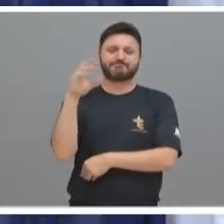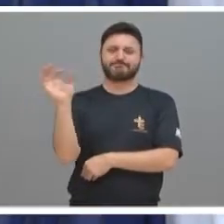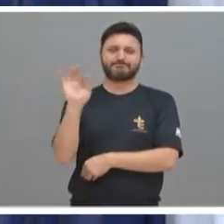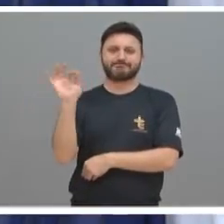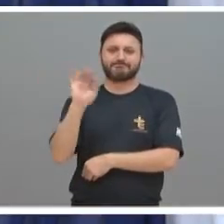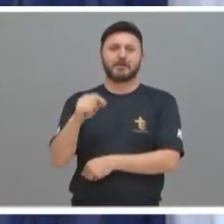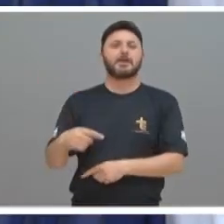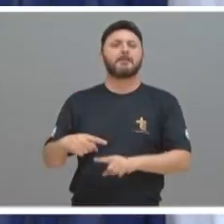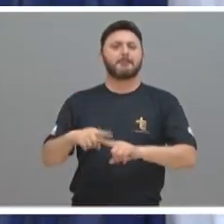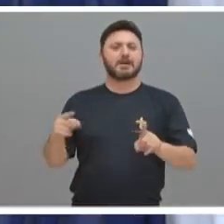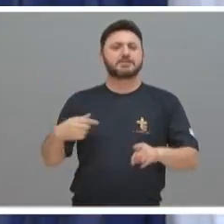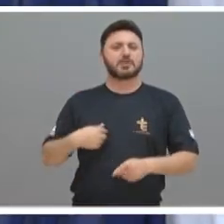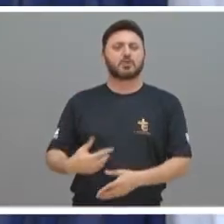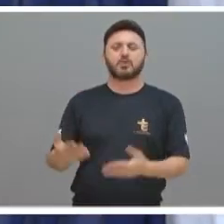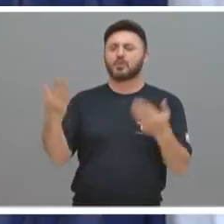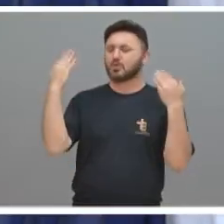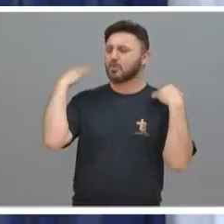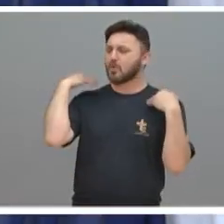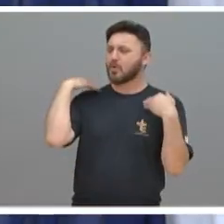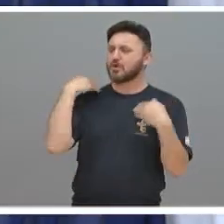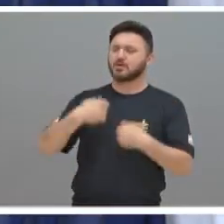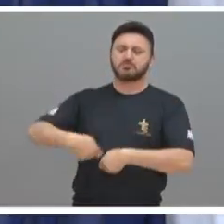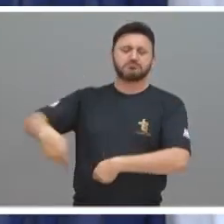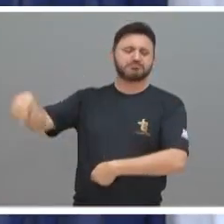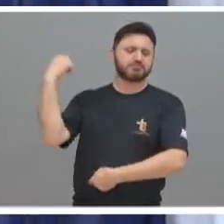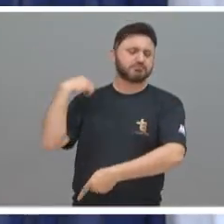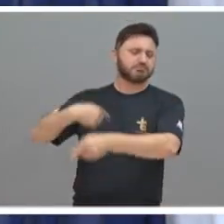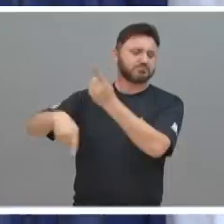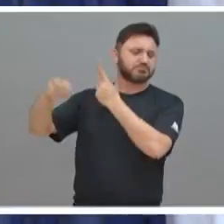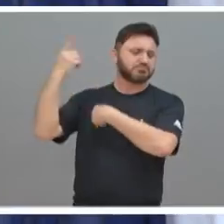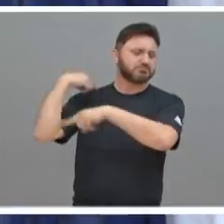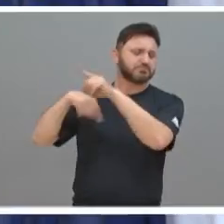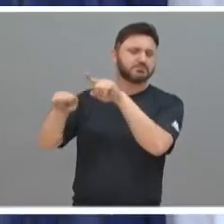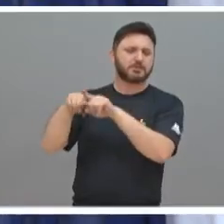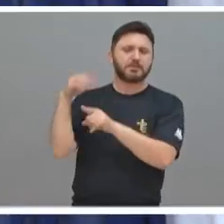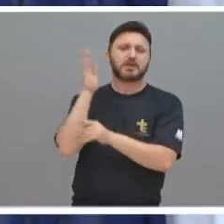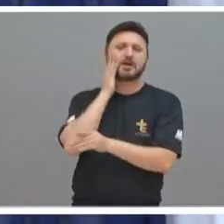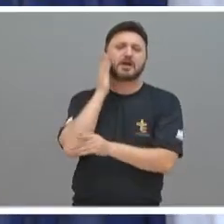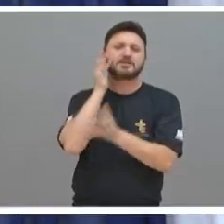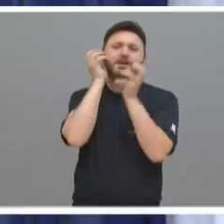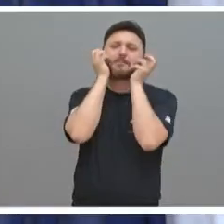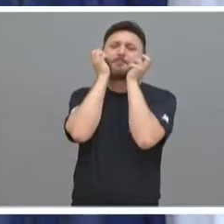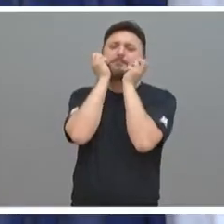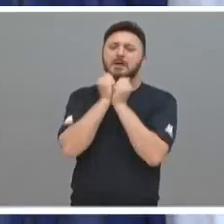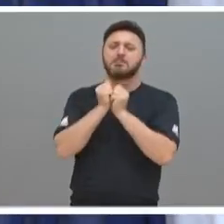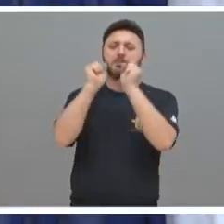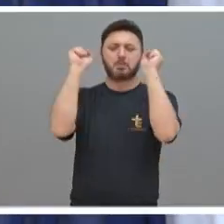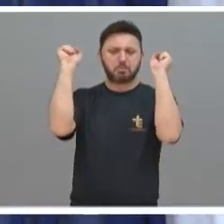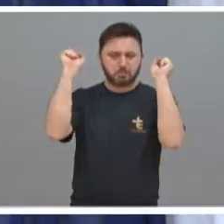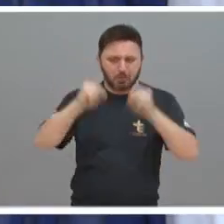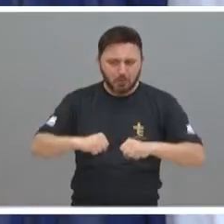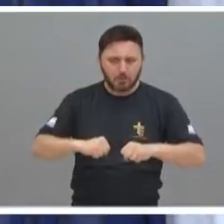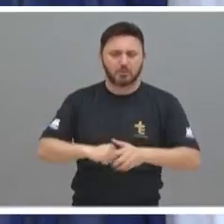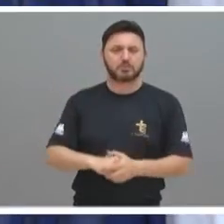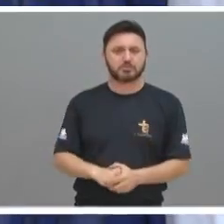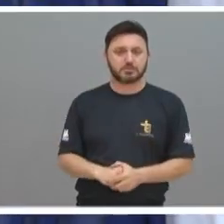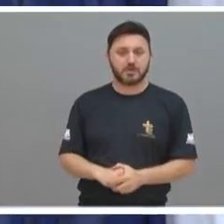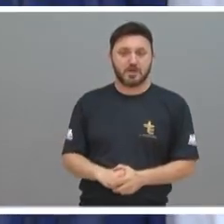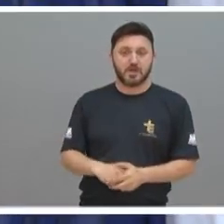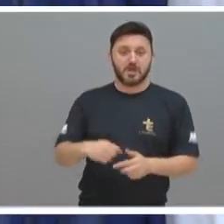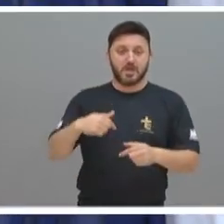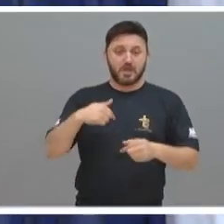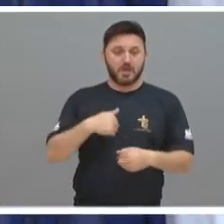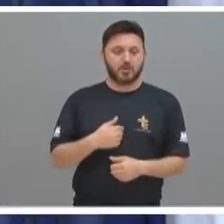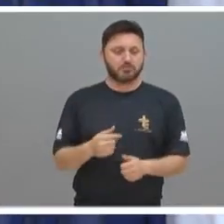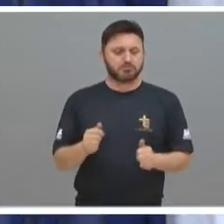Ofereci as costas para me baterem e as faces para me arrancarem a barba. Não desviei